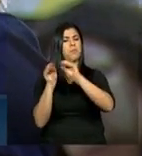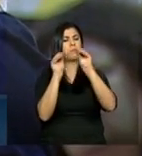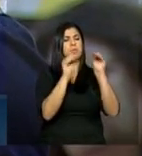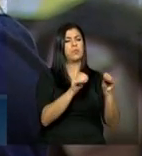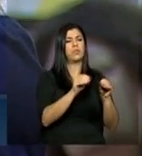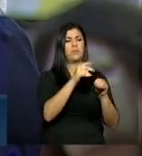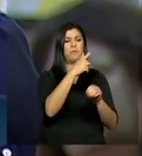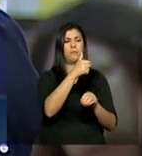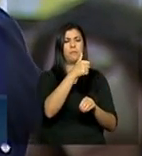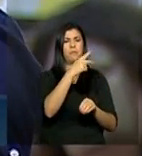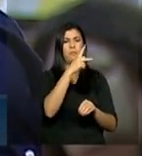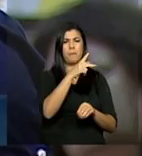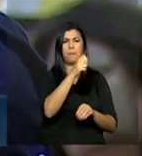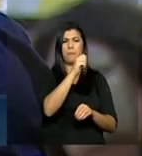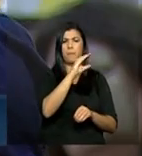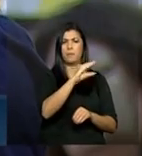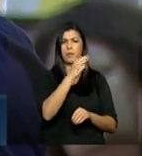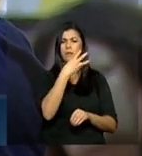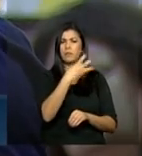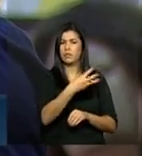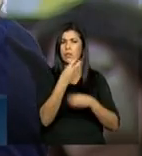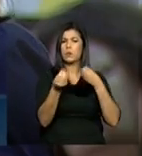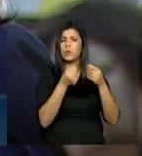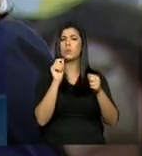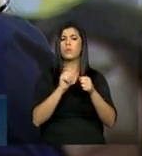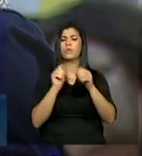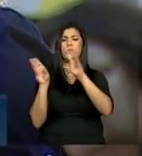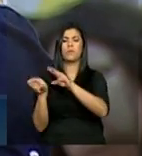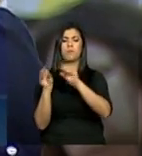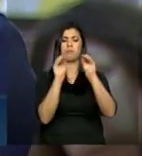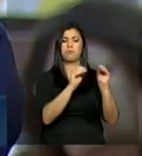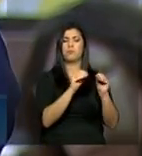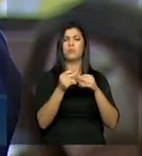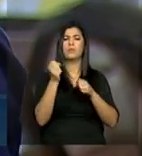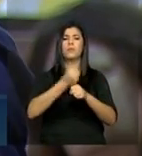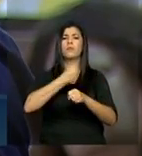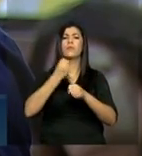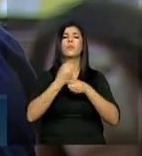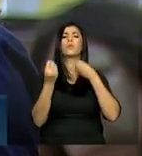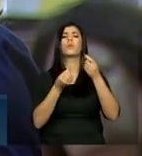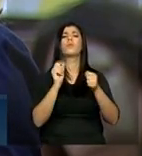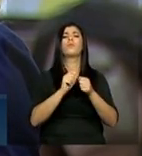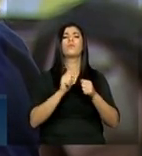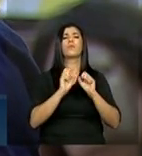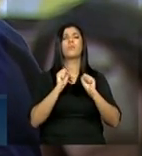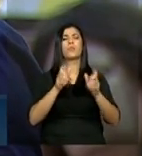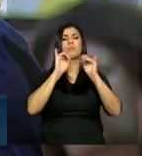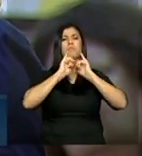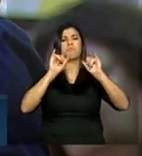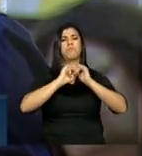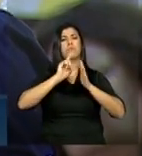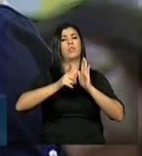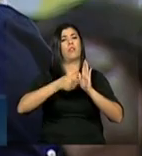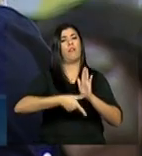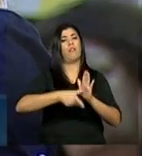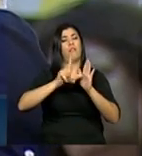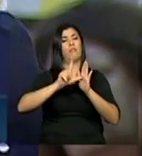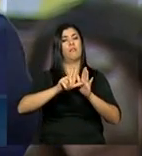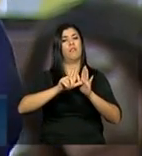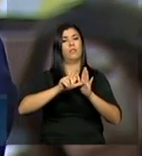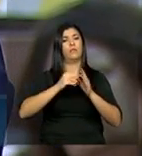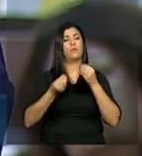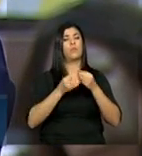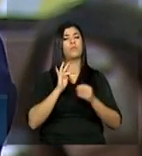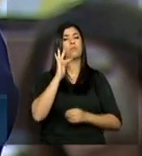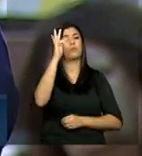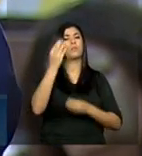3, provavelmente, né? Então, o que vai ser efetivamente, o que a gente pode adiantar aí do que pode vir por